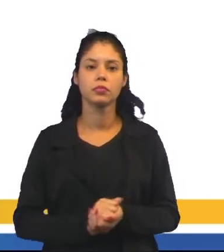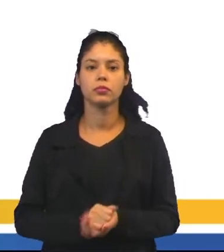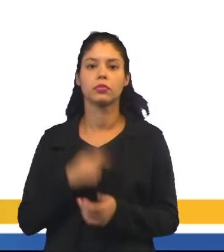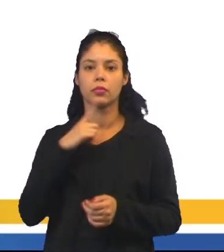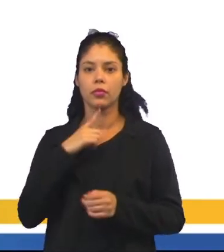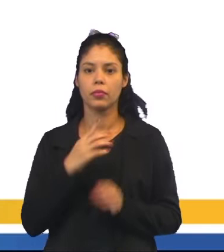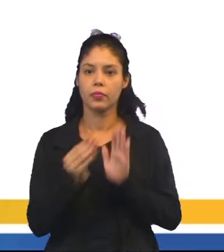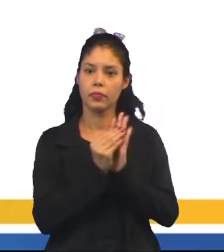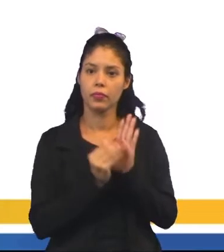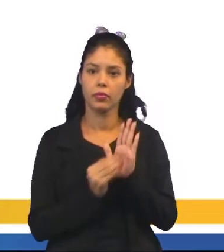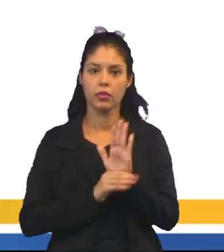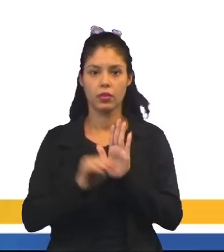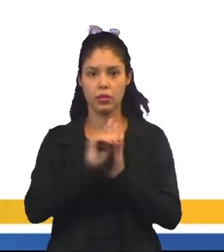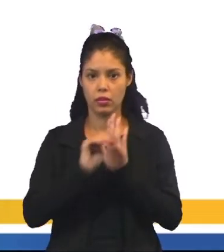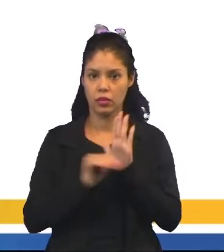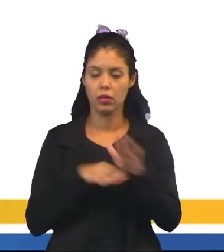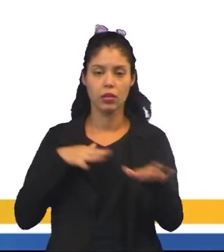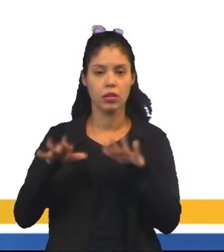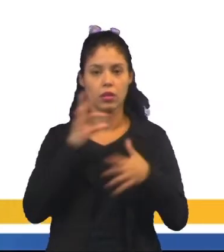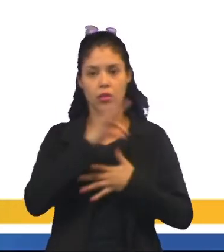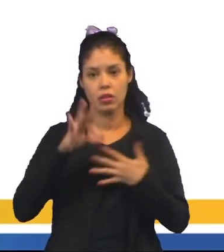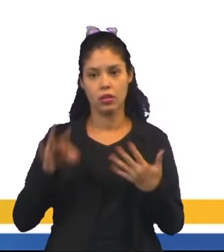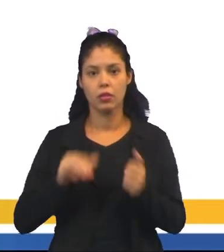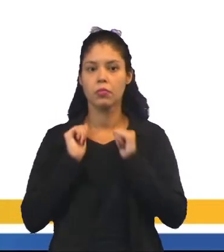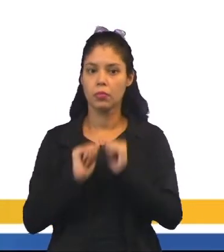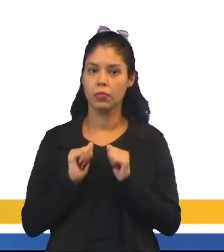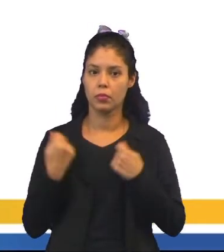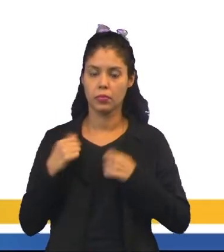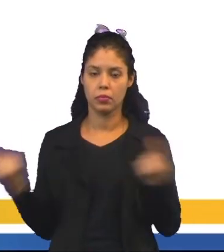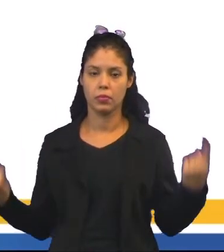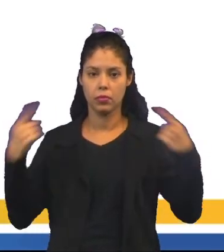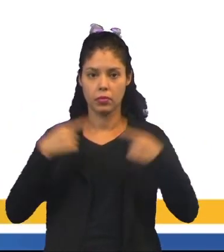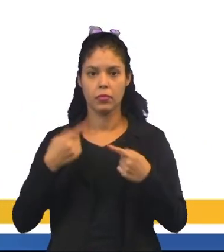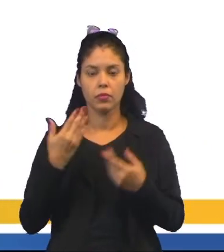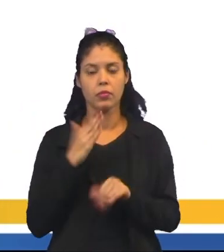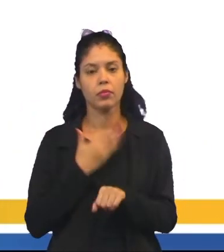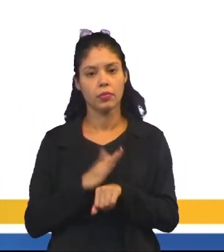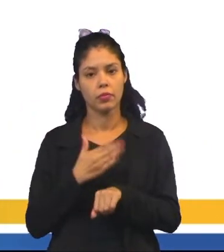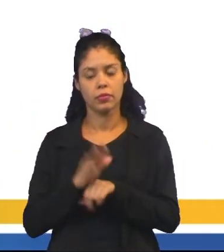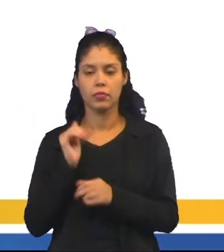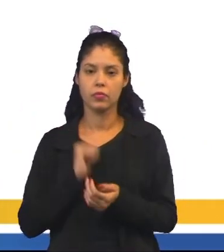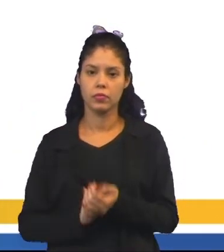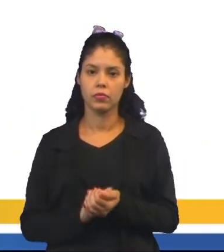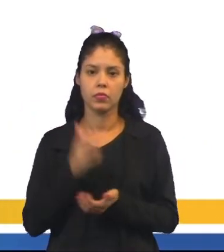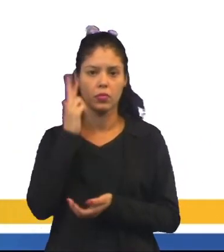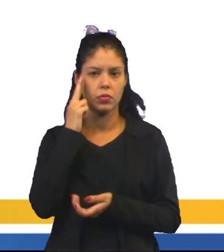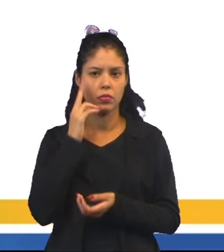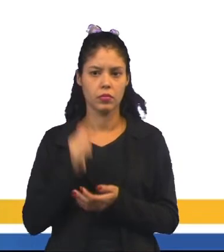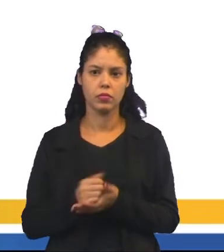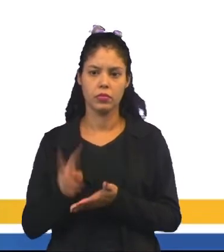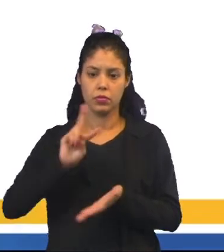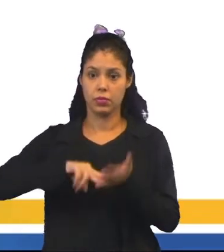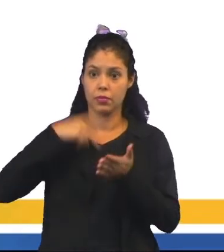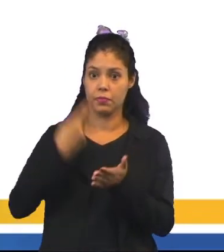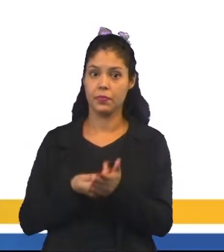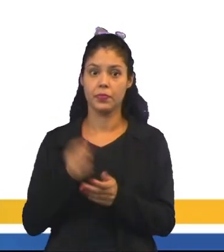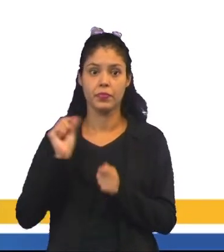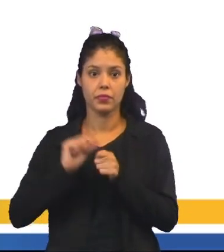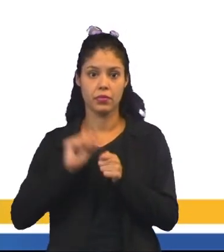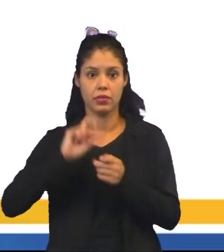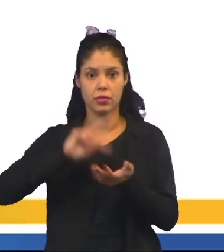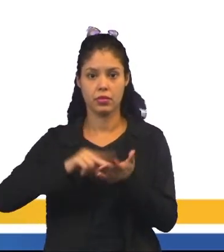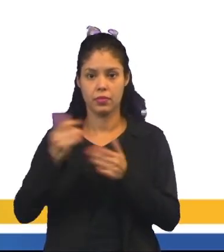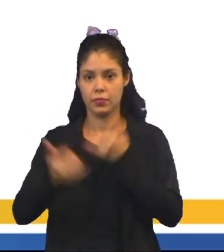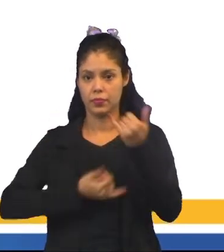têm um repertório vasto de movimentos e elementos que podem e devem ser relacionados com práticas comuns, como dar uma cambalhota, fazer uma